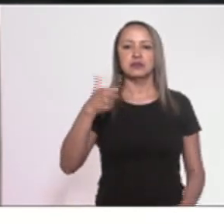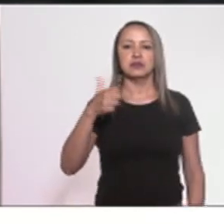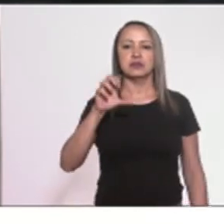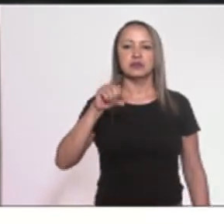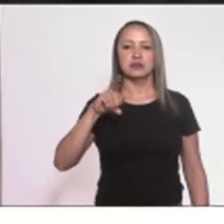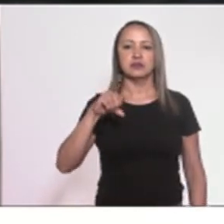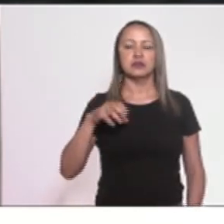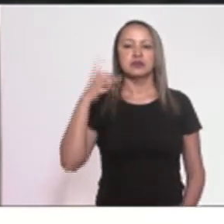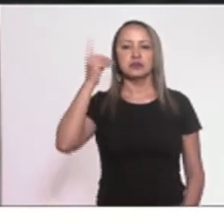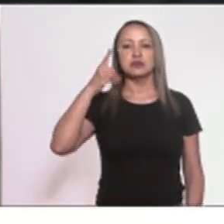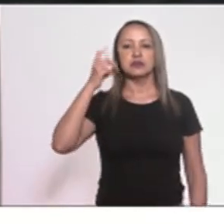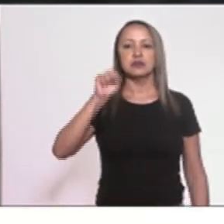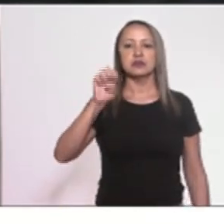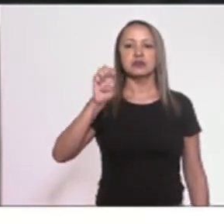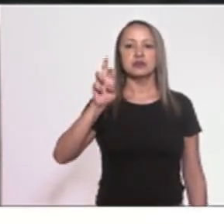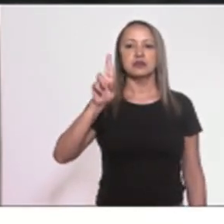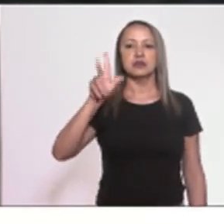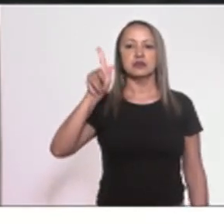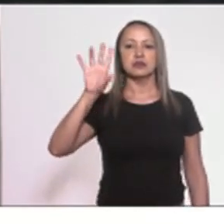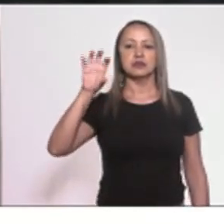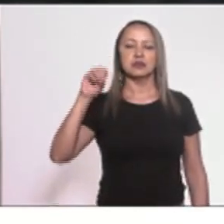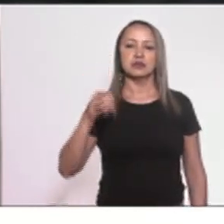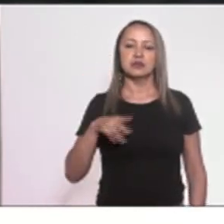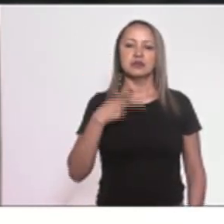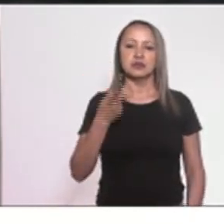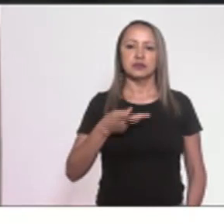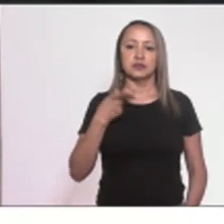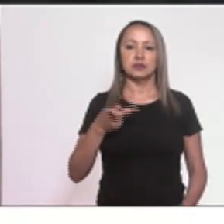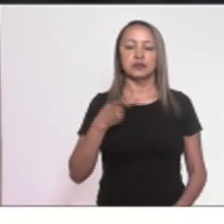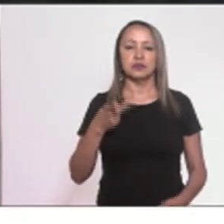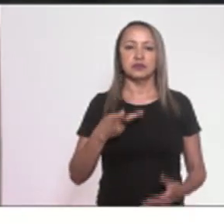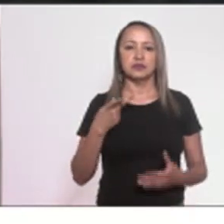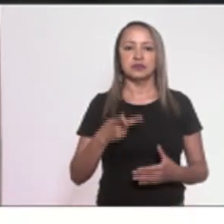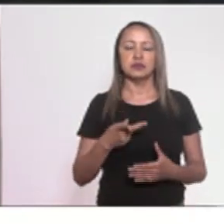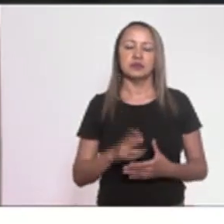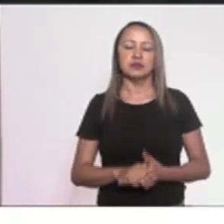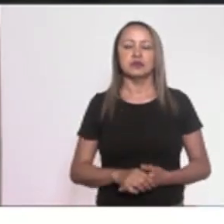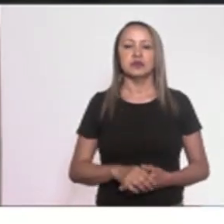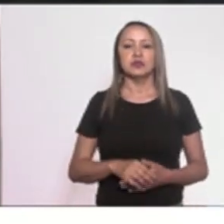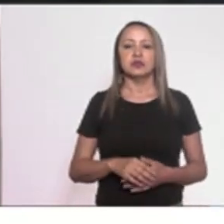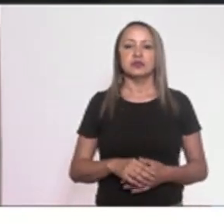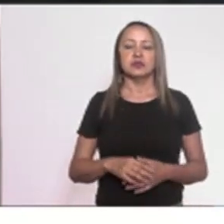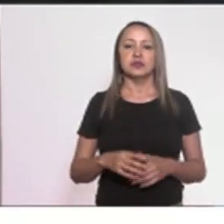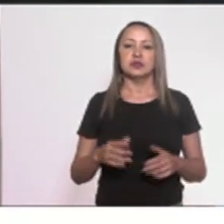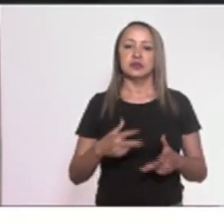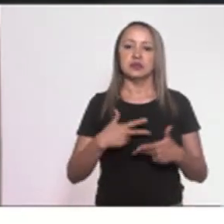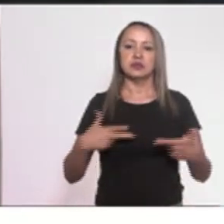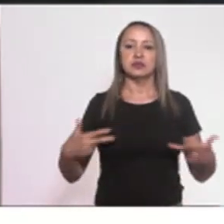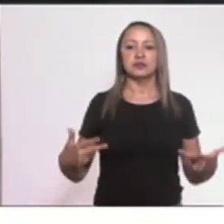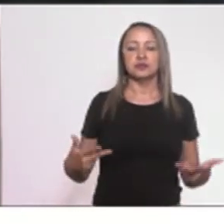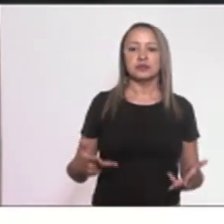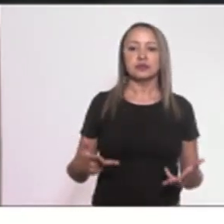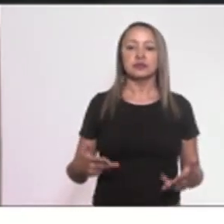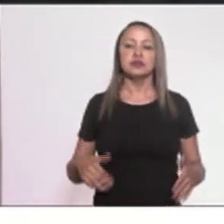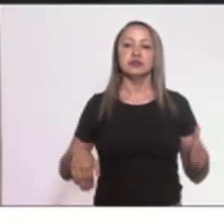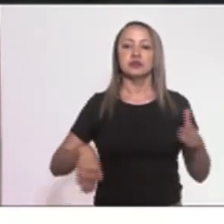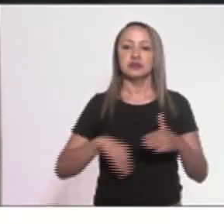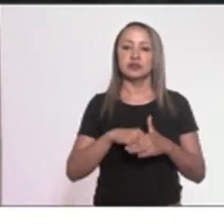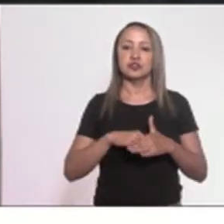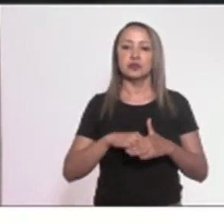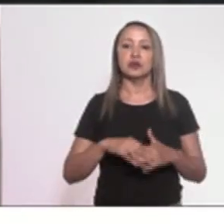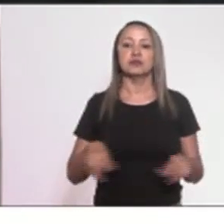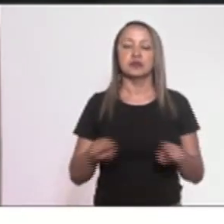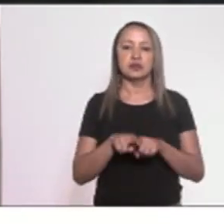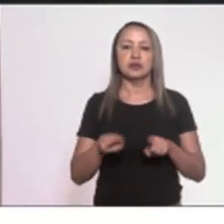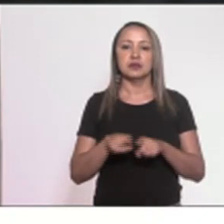545-2019, de autoria do deputado Sérgio Fernandes, que dispõe sobre a distribuição de ingressos para eventos esportivos e culturais por empresas beneficiárias de incentivos fiscais na forma